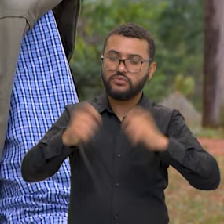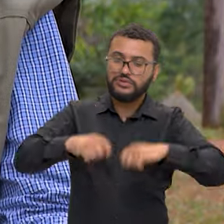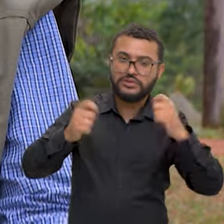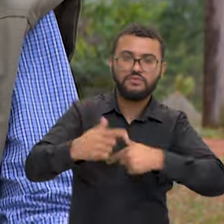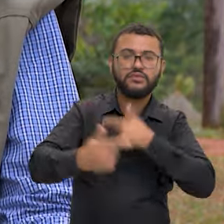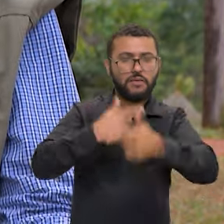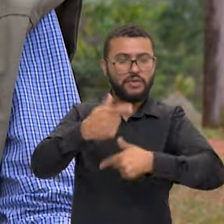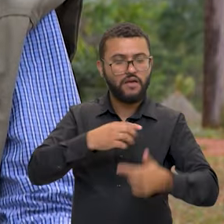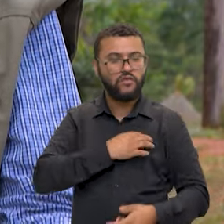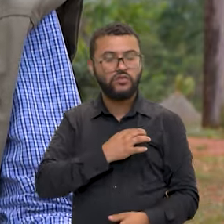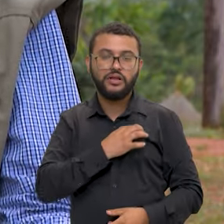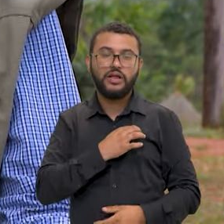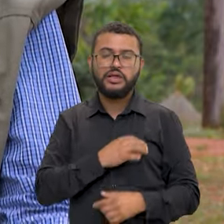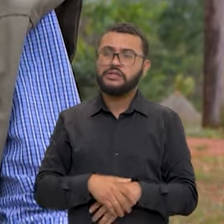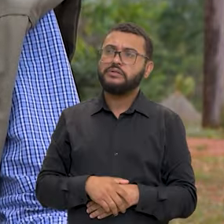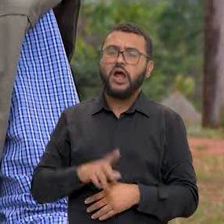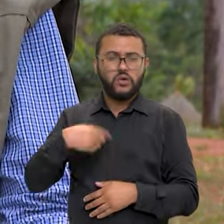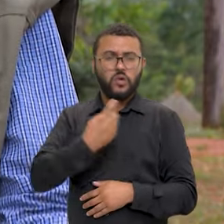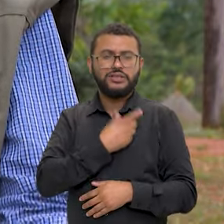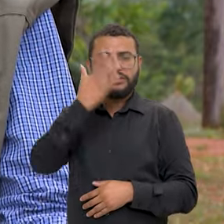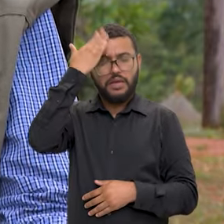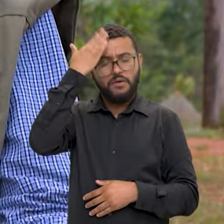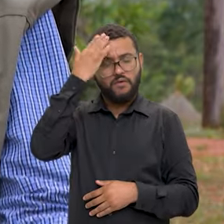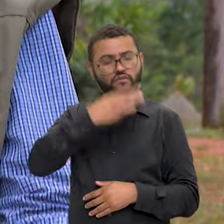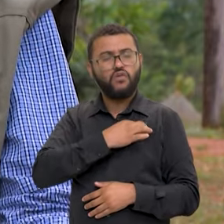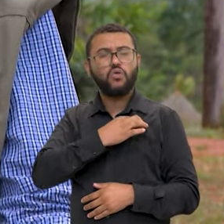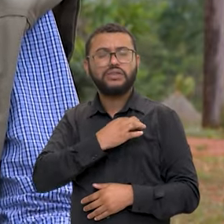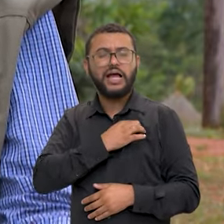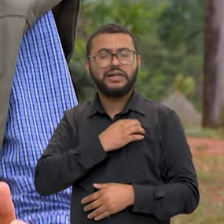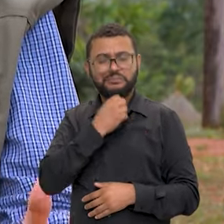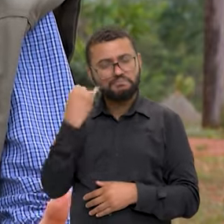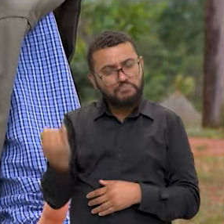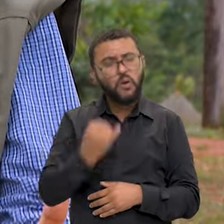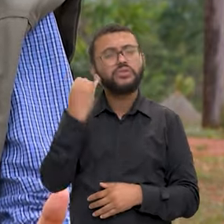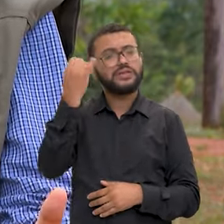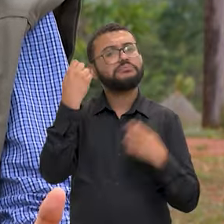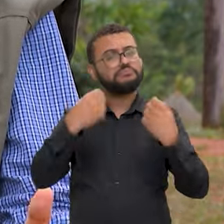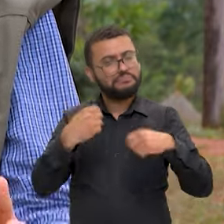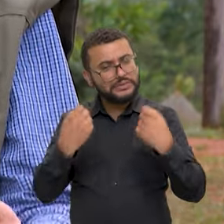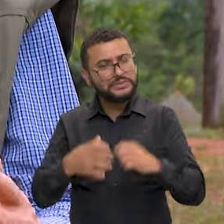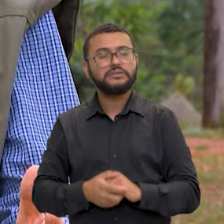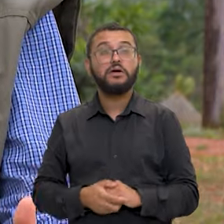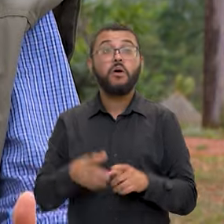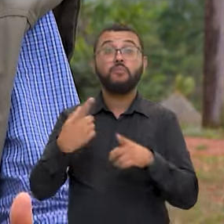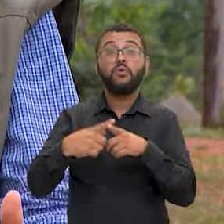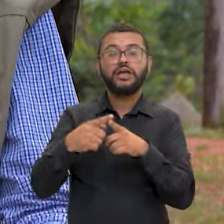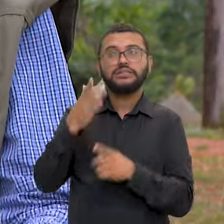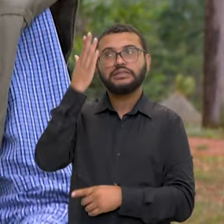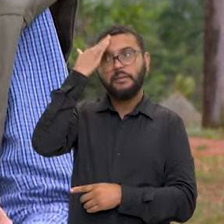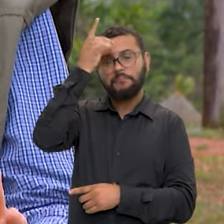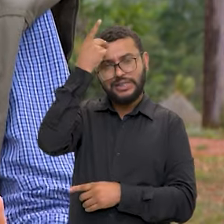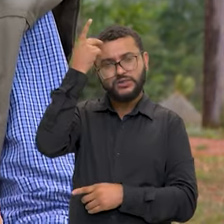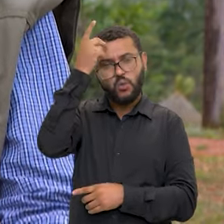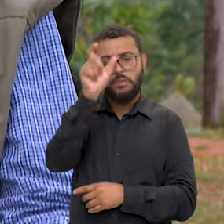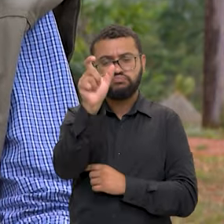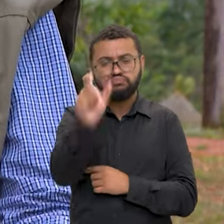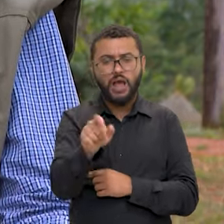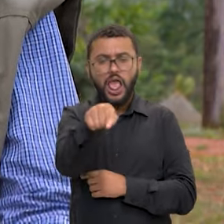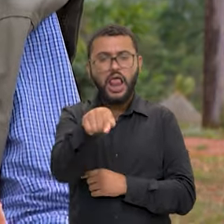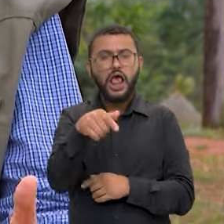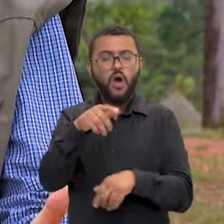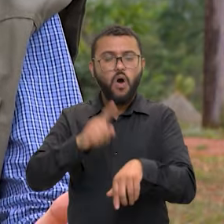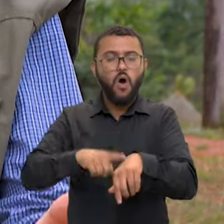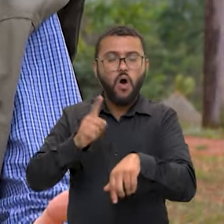importantes, porque eu entendo, assim, aquela pessoa que dispõe de algum do seu tempo, algumas horas da sua semana